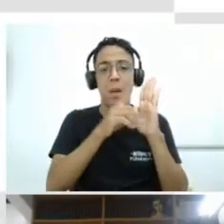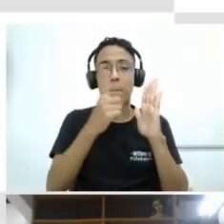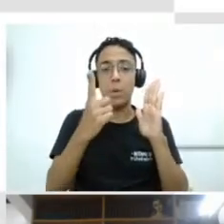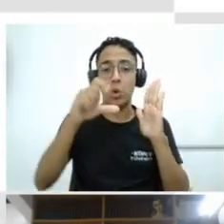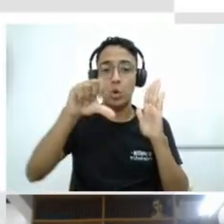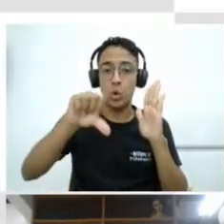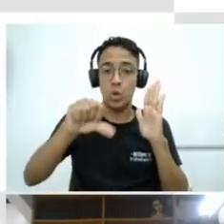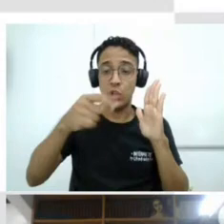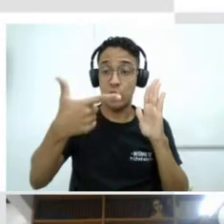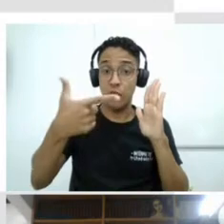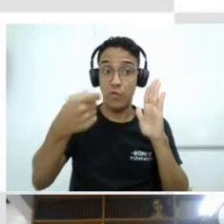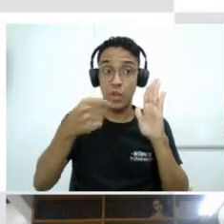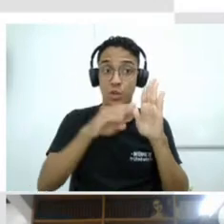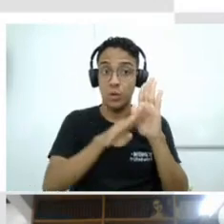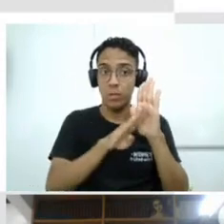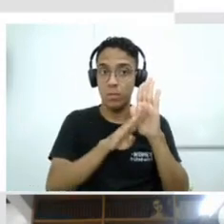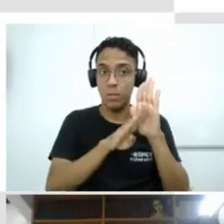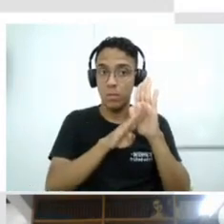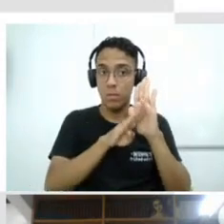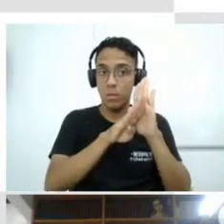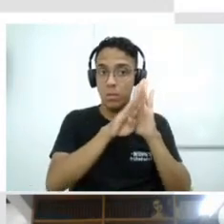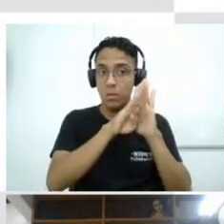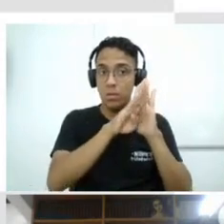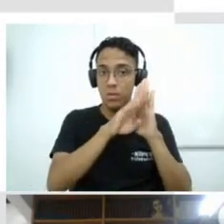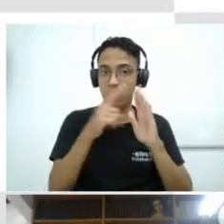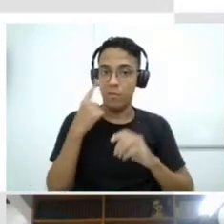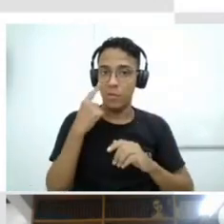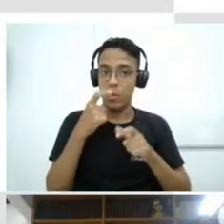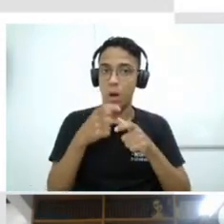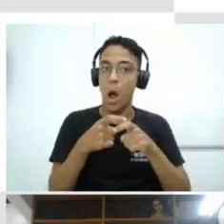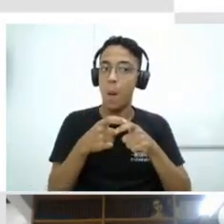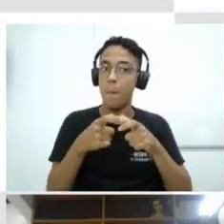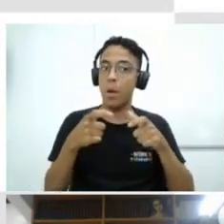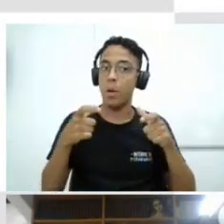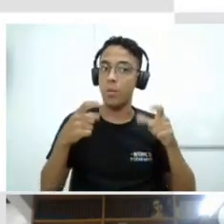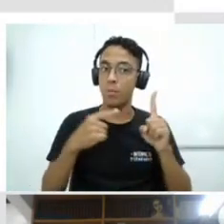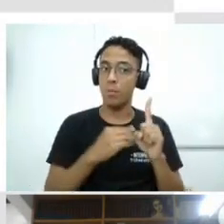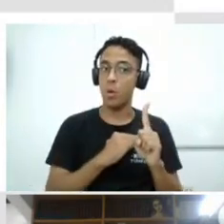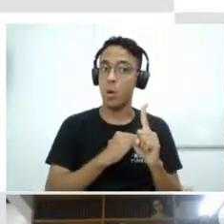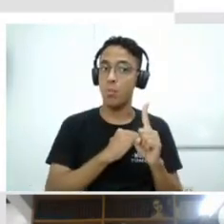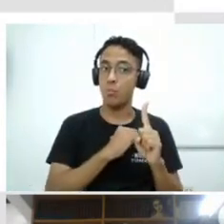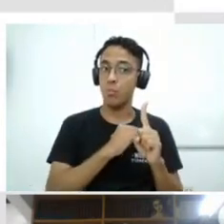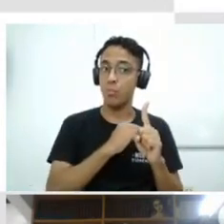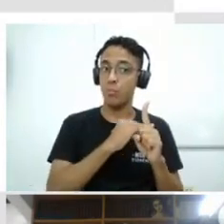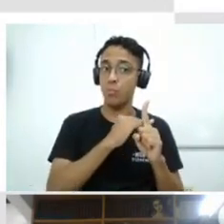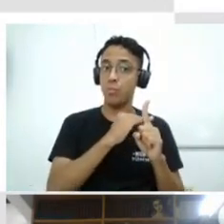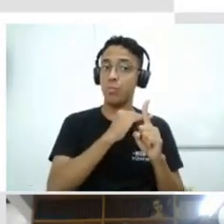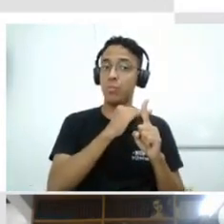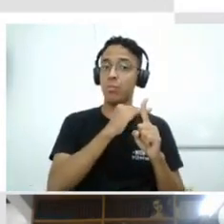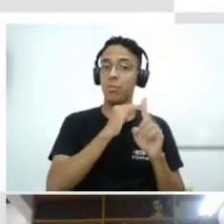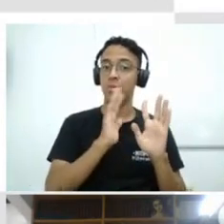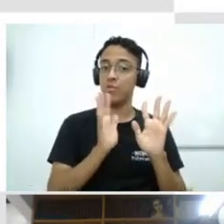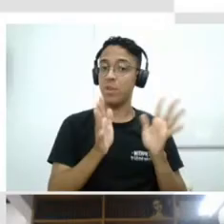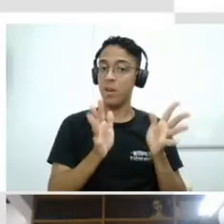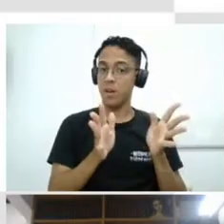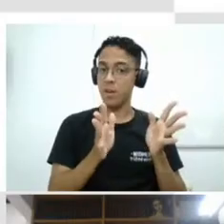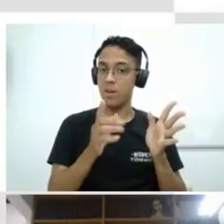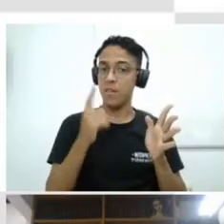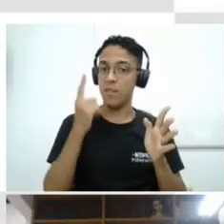de 1920, nós temos começa a ter um aquecimento já claro, detectável, né? E chegamos